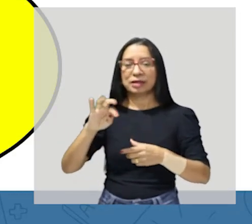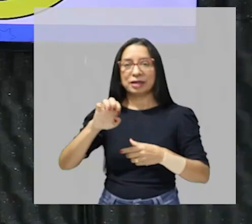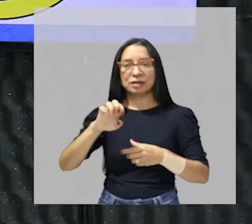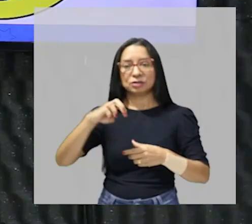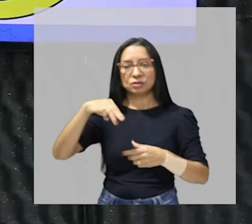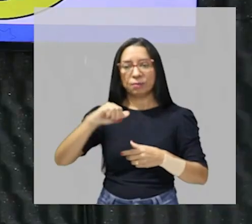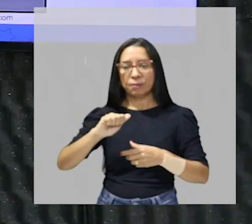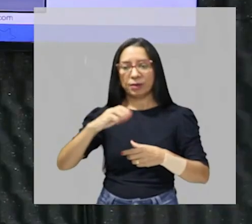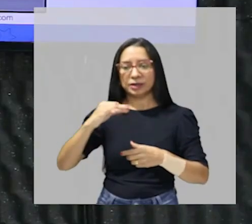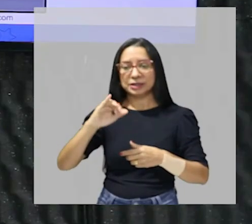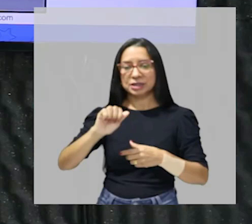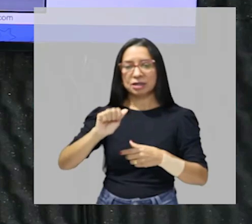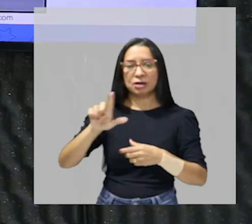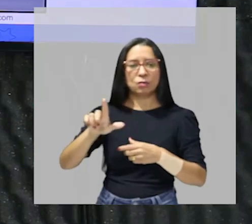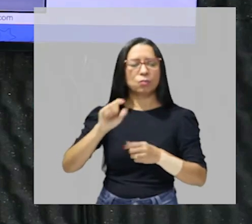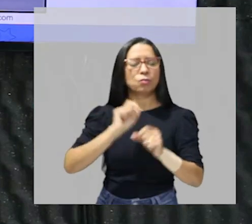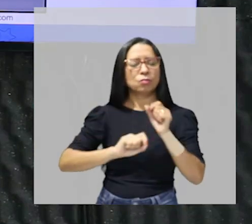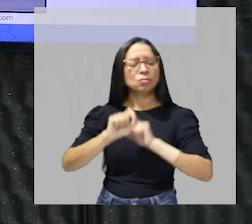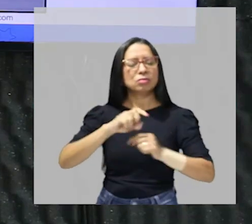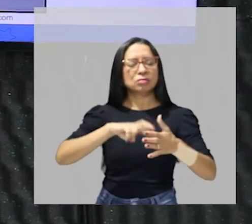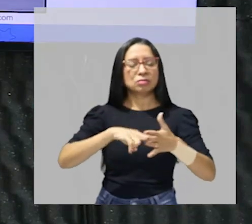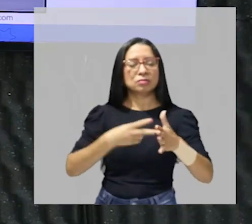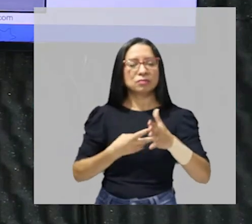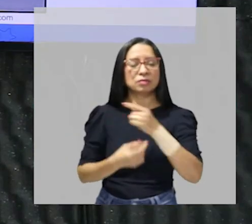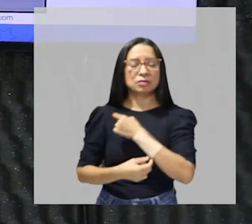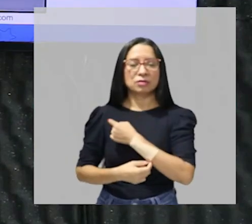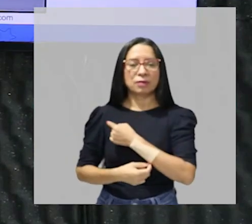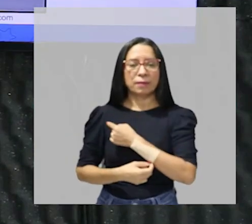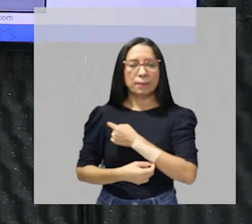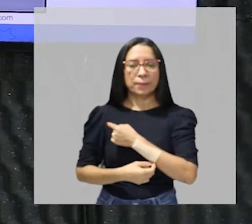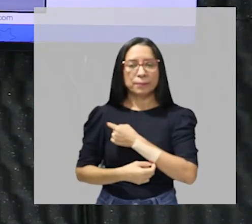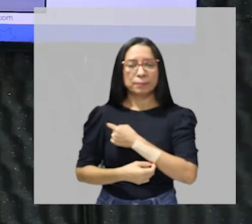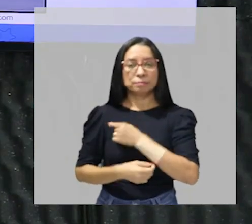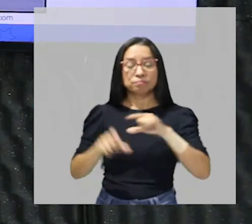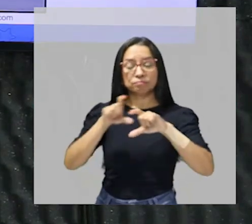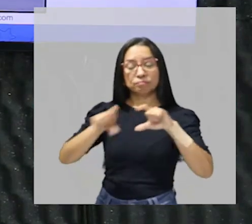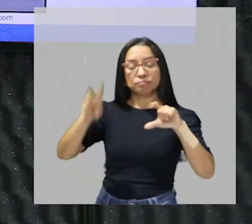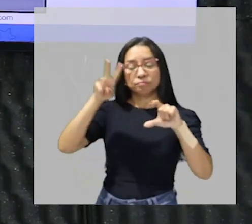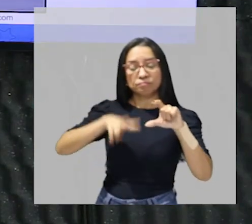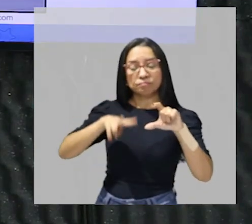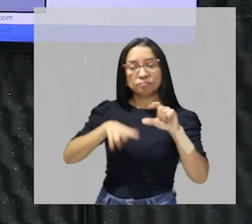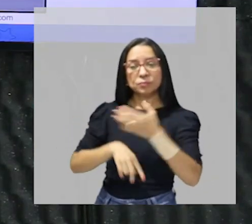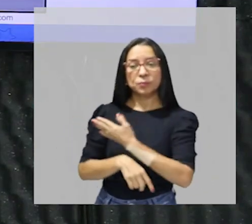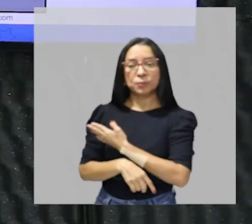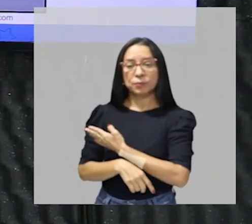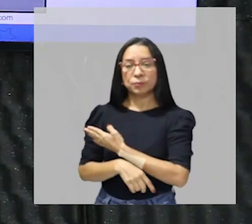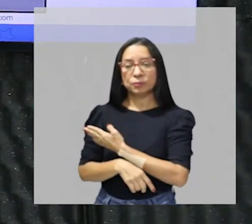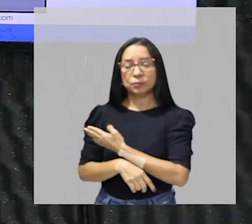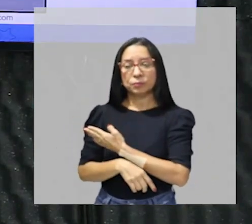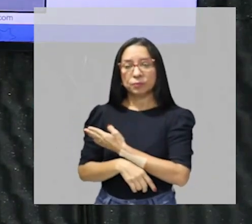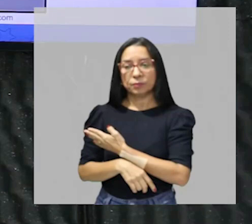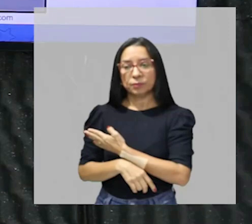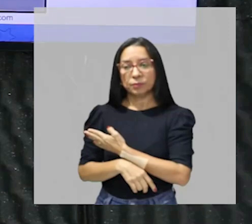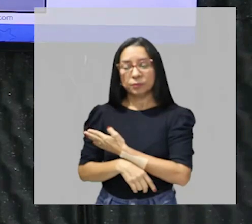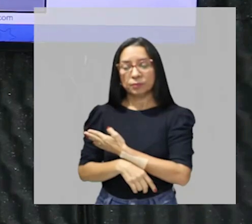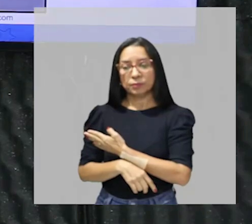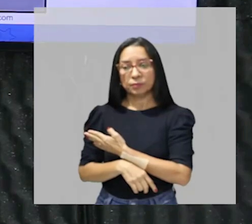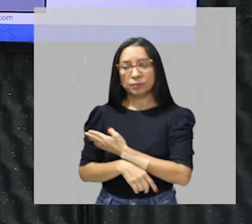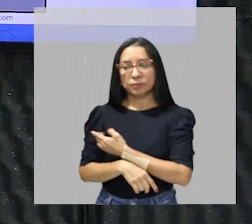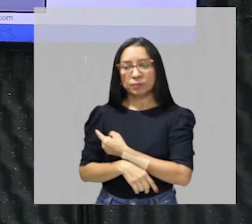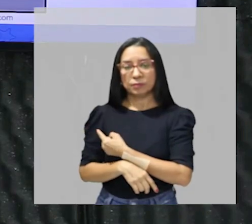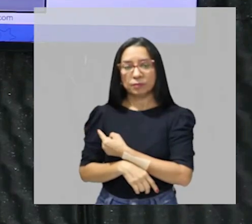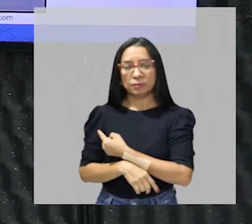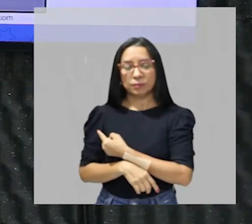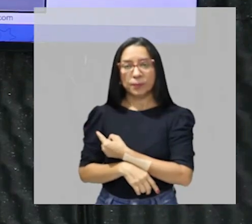o que seria então arte marcial? Podemos dizer que as artes marciais referem-se à arte da